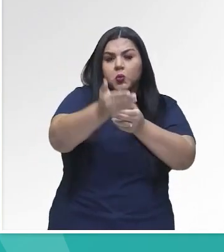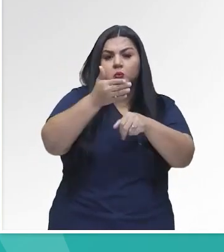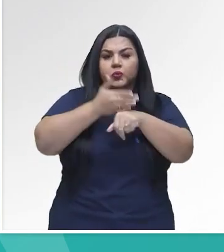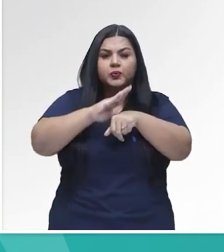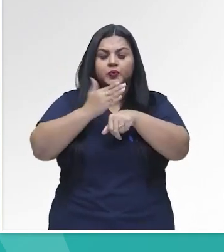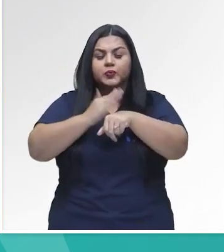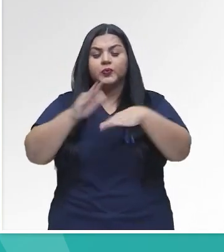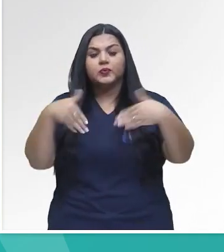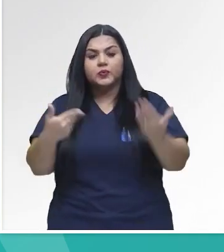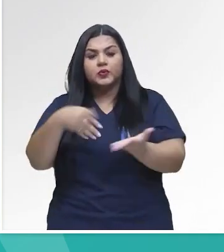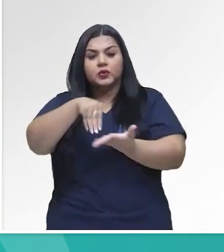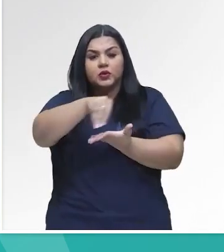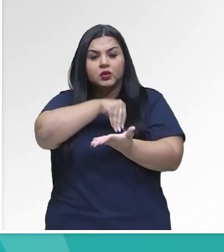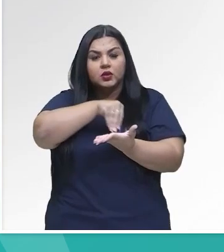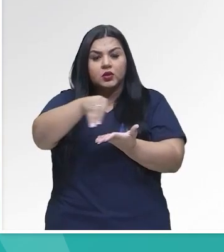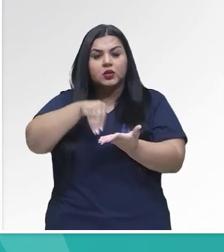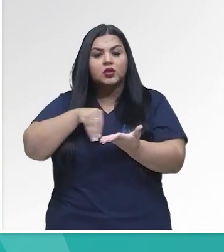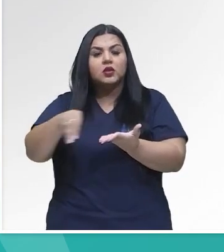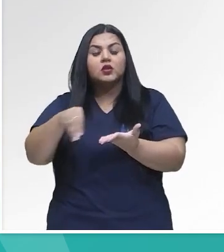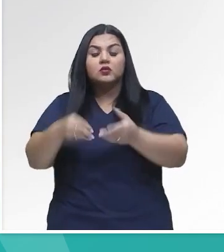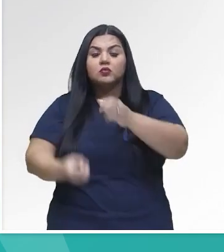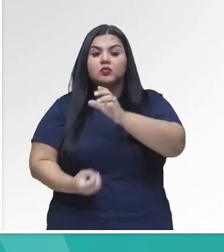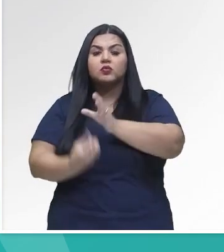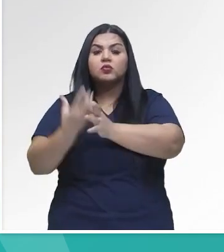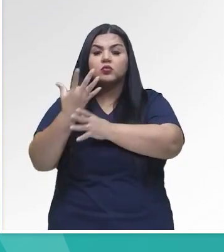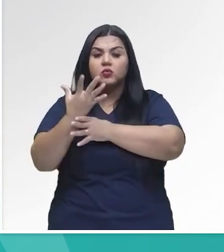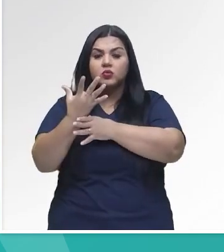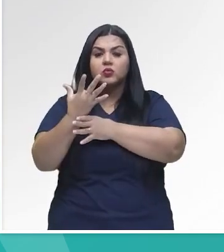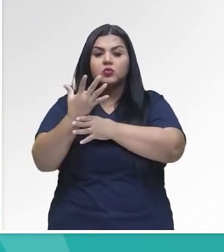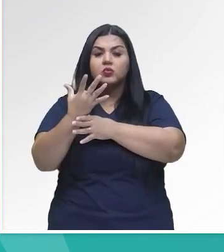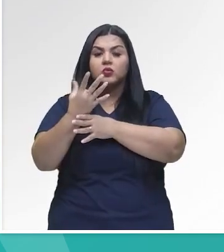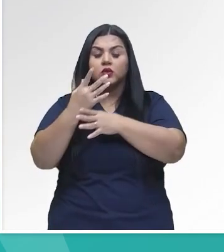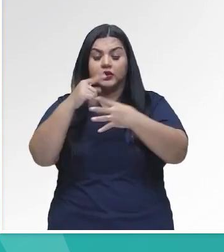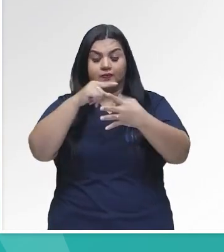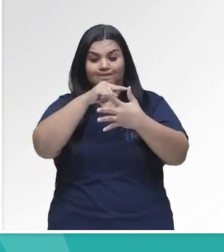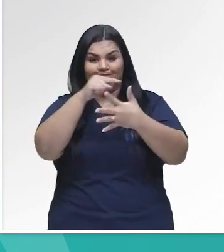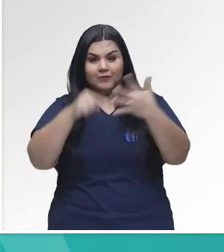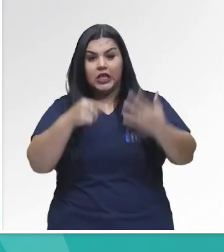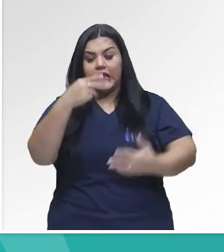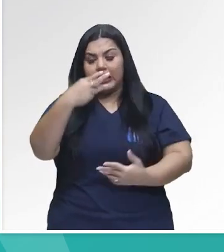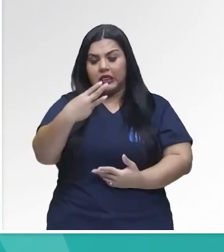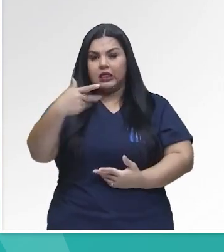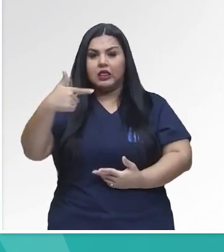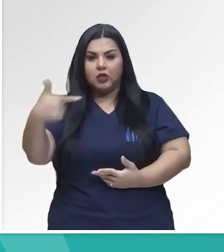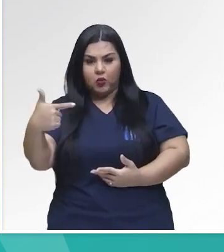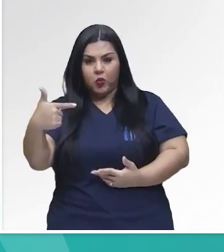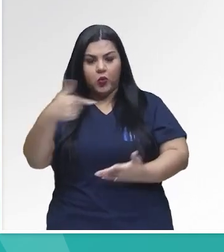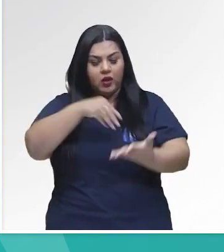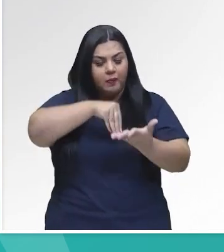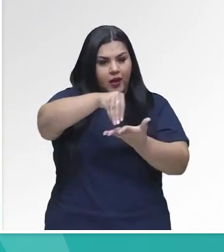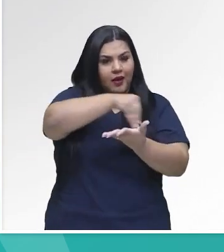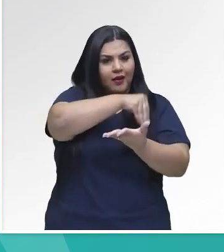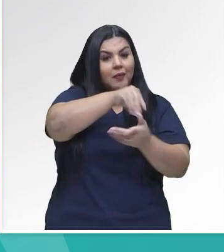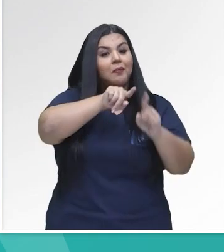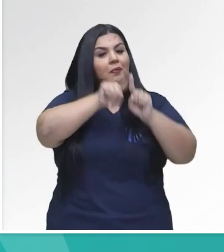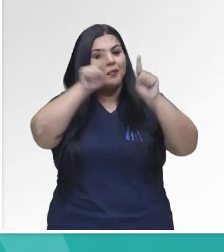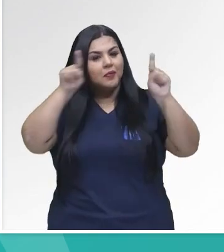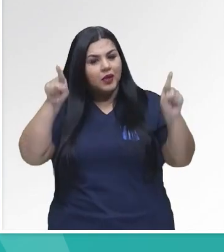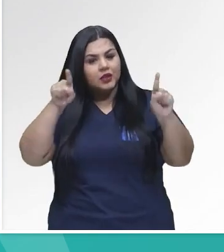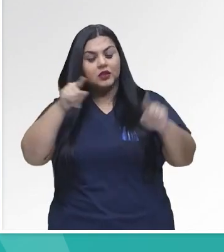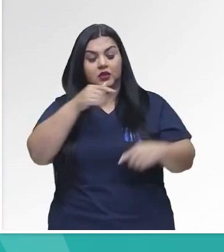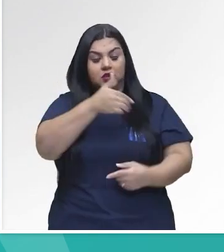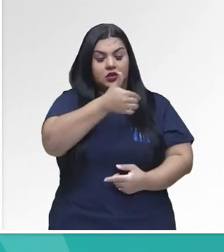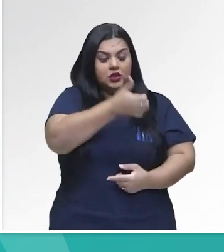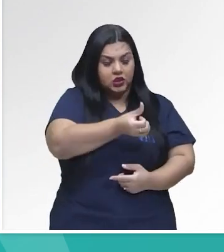Então, o xadrez, ele é um jogo formado por 32 peças, sendo que